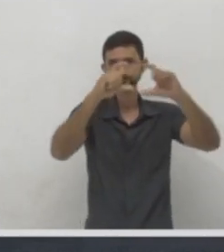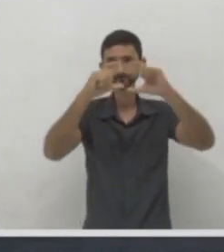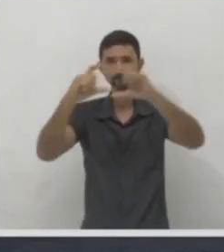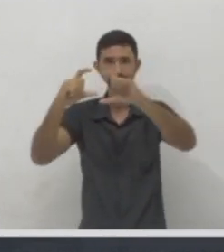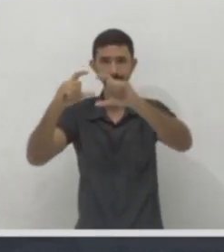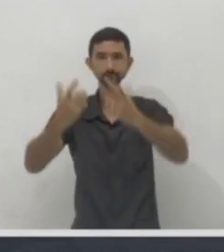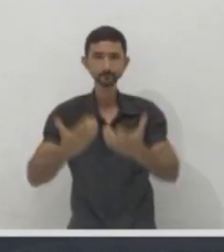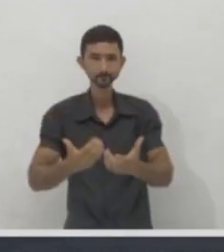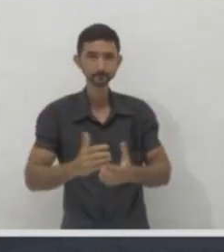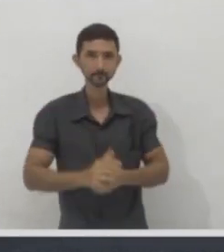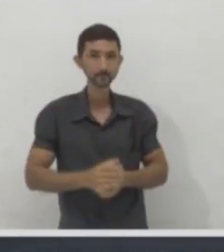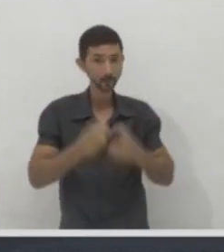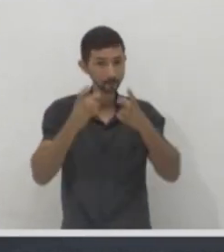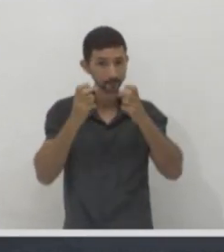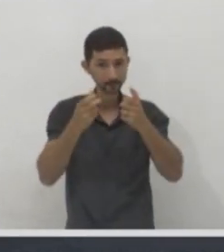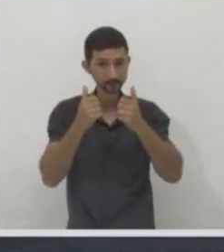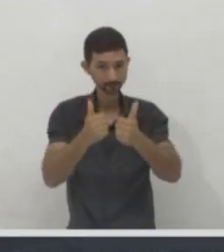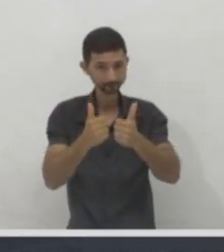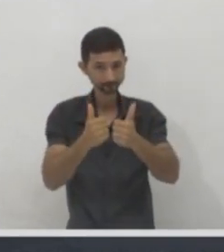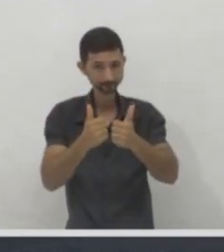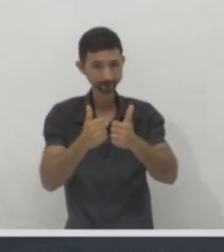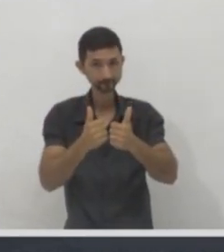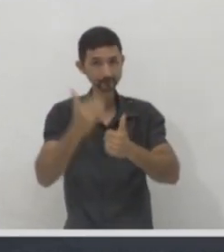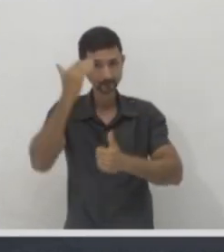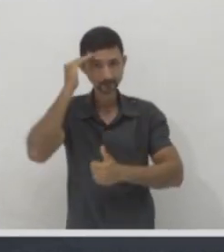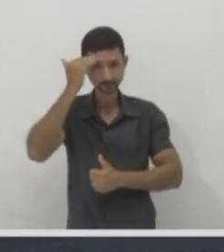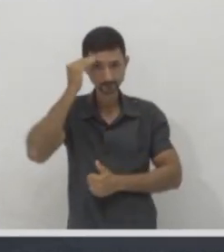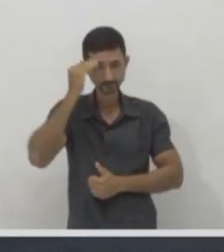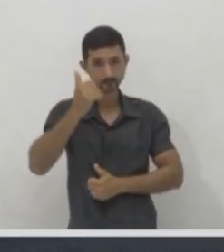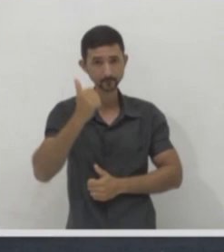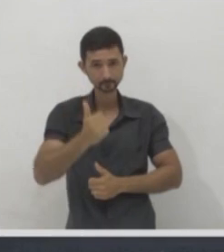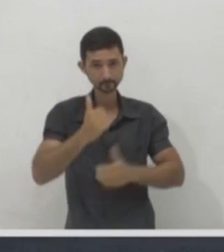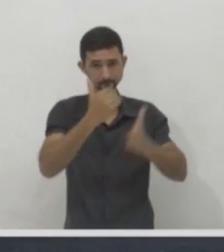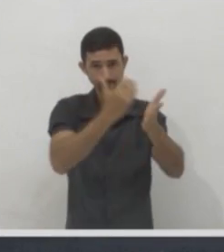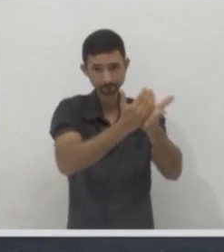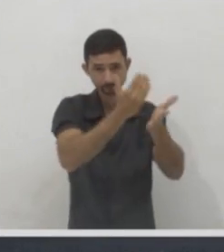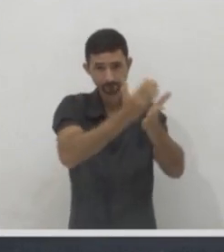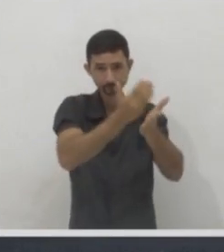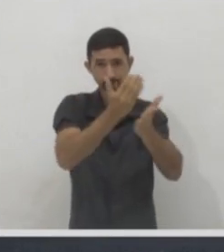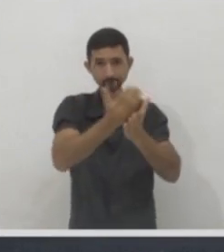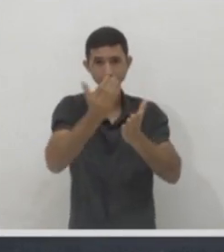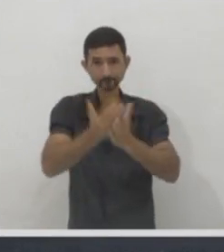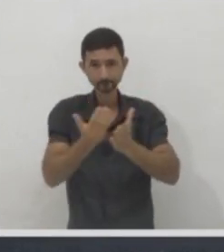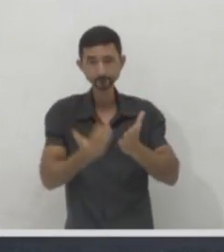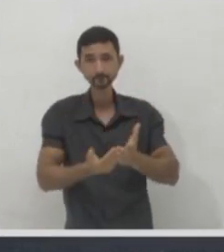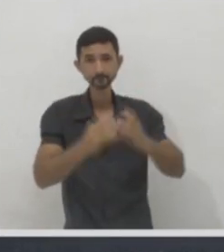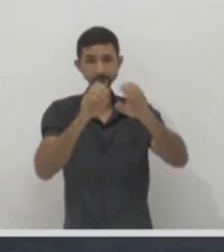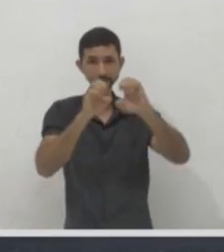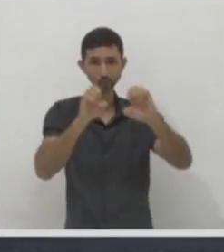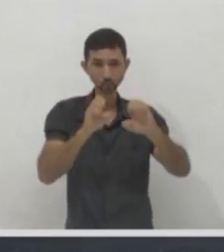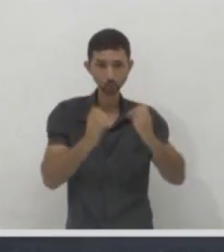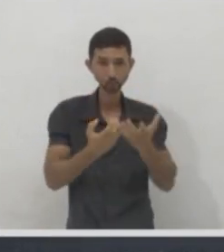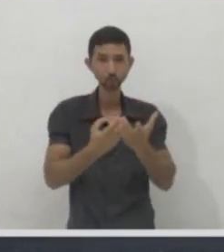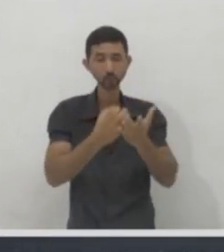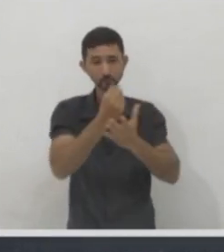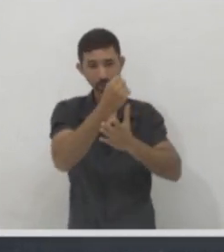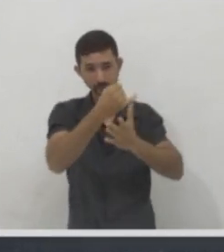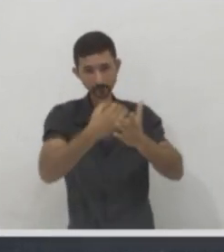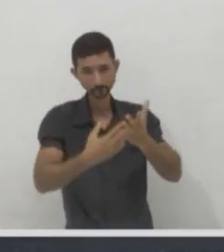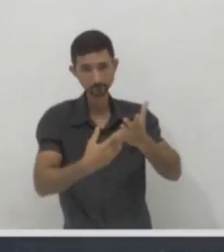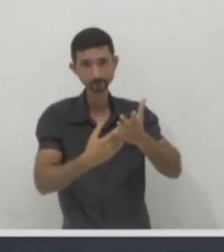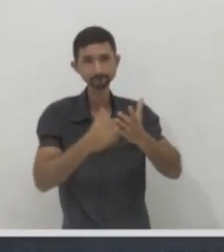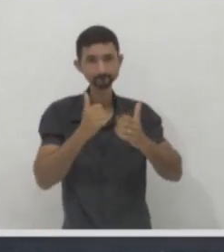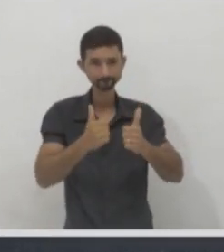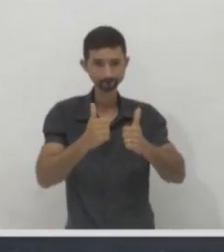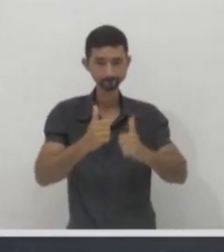estudar. Percebeu? Espero que vocês tenham compreendido bem o passo a passo da estrutura, da escrita e da produção de uma